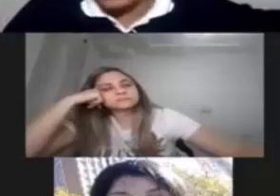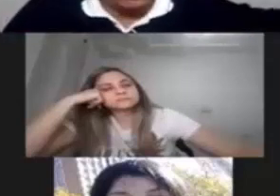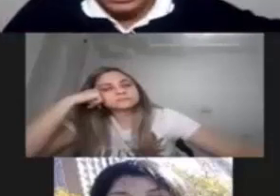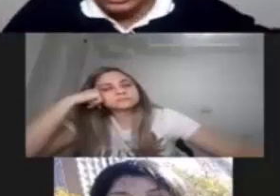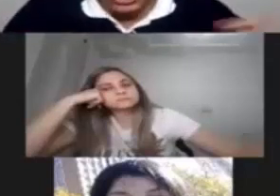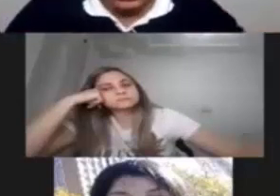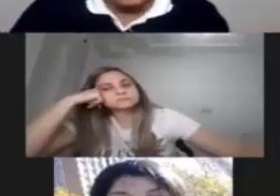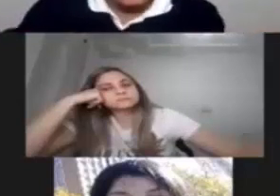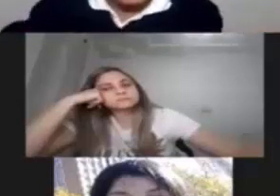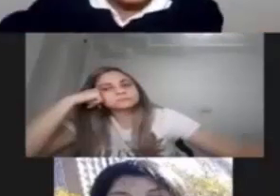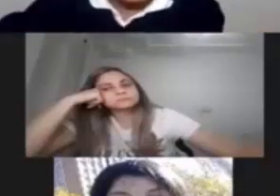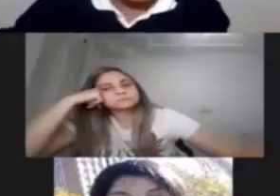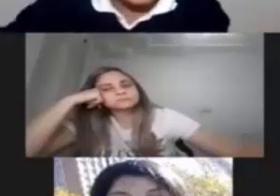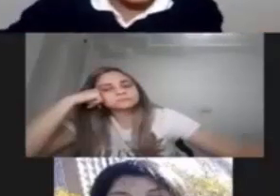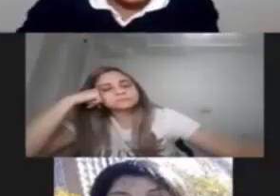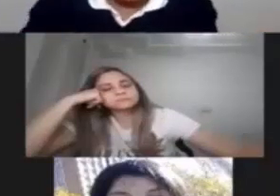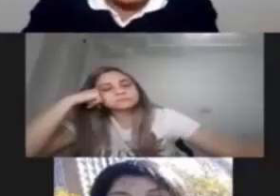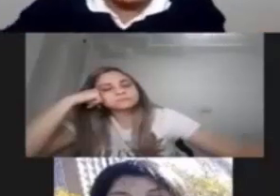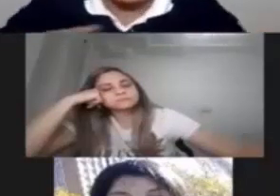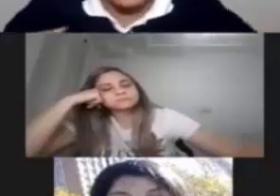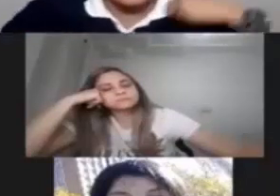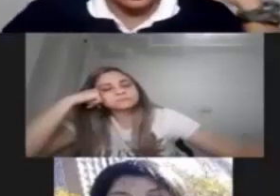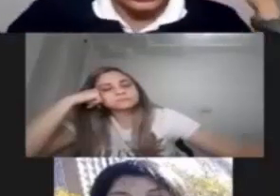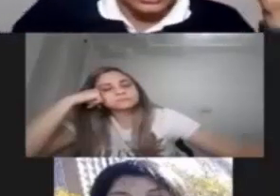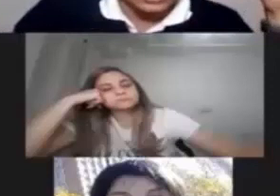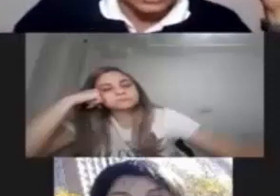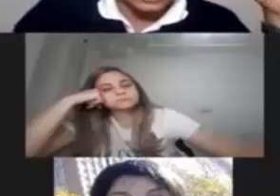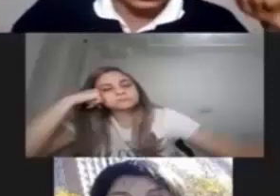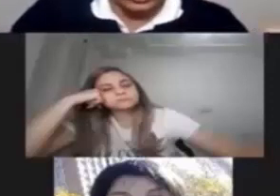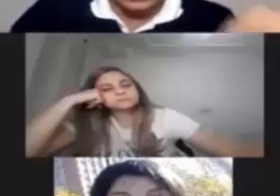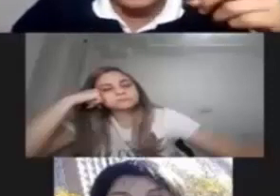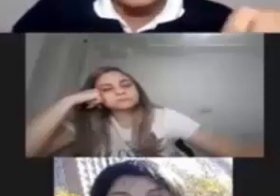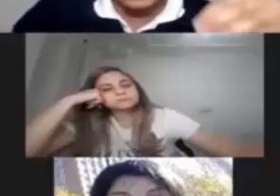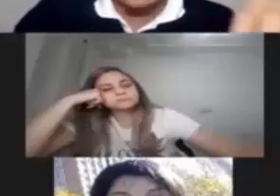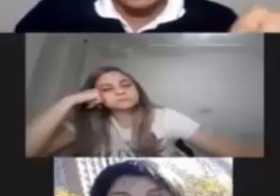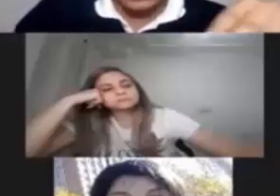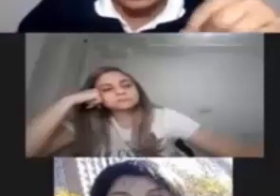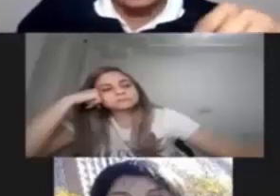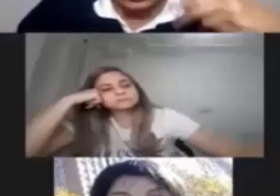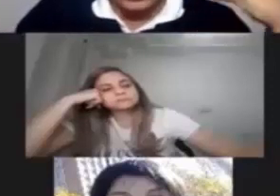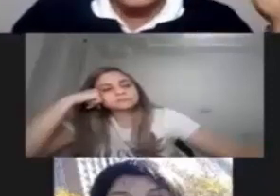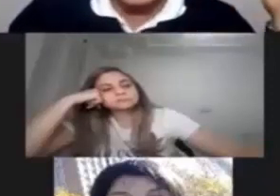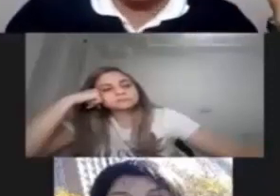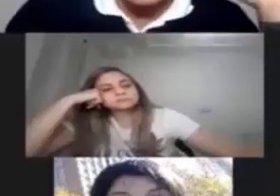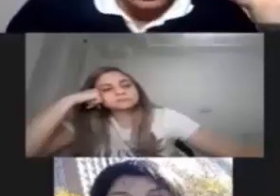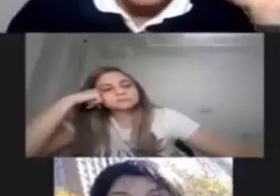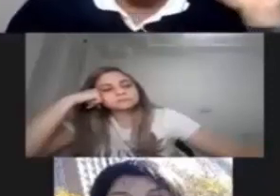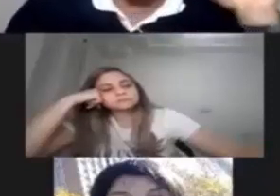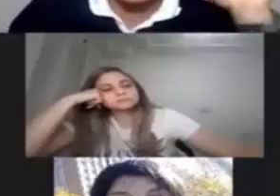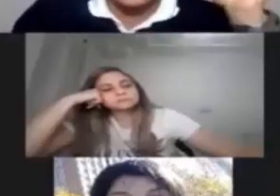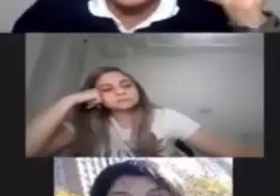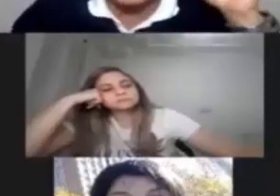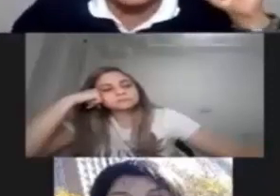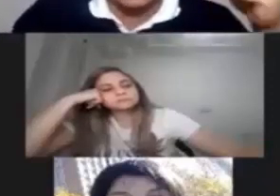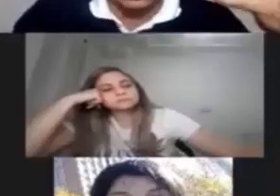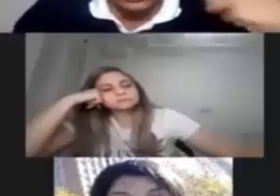depois volta a morrer de novo. E aí, em 1 João 3,2, que a Andréa citou, aí já é a glorificação do corpo. Aí